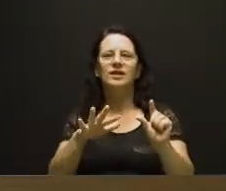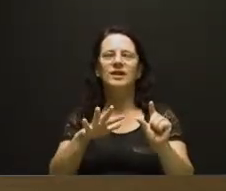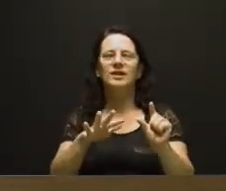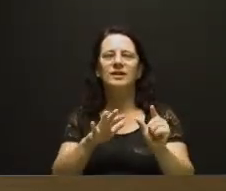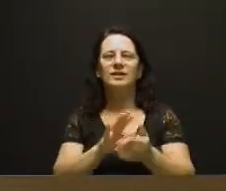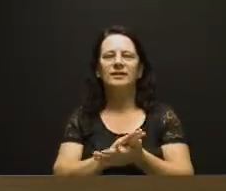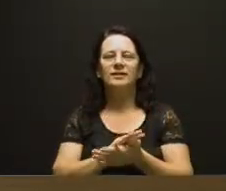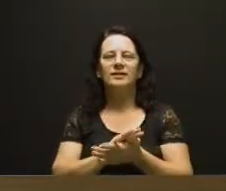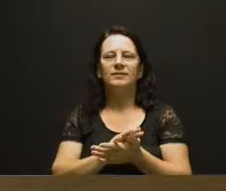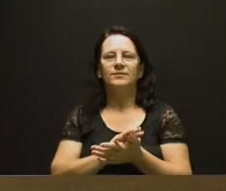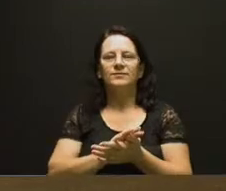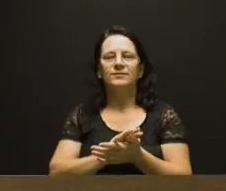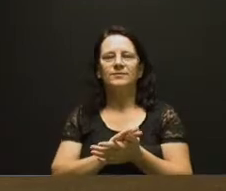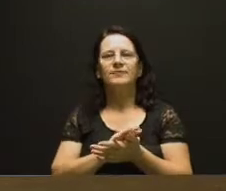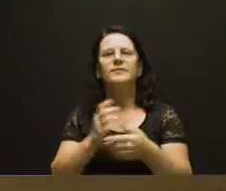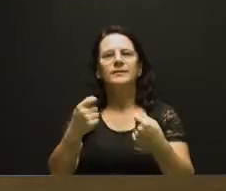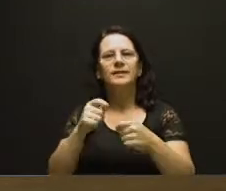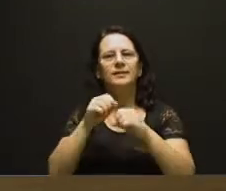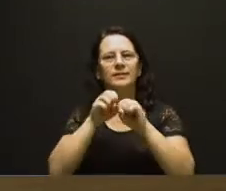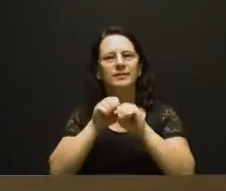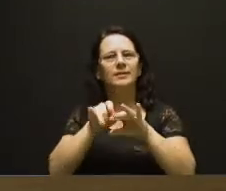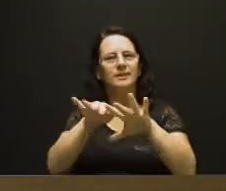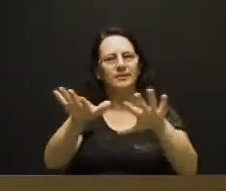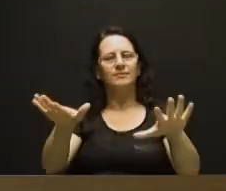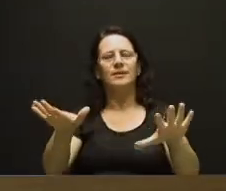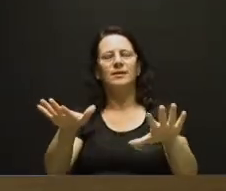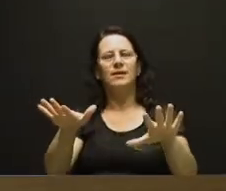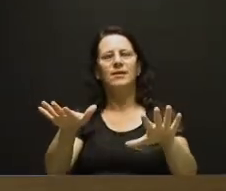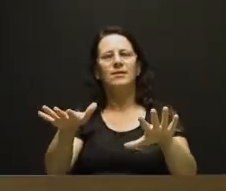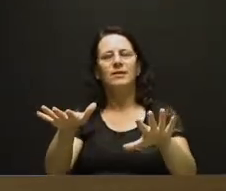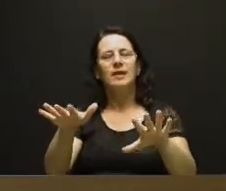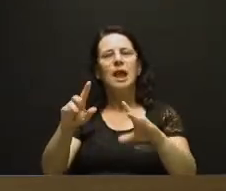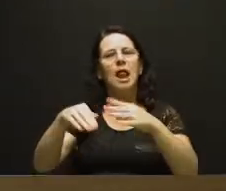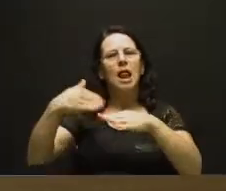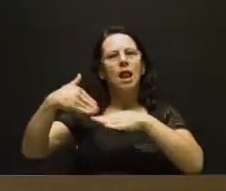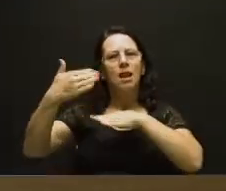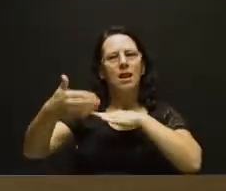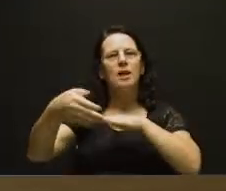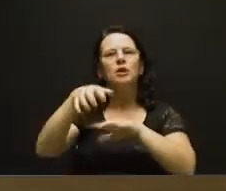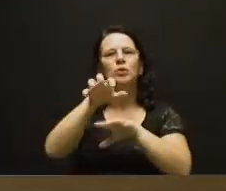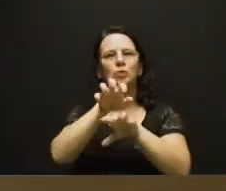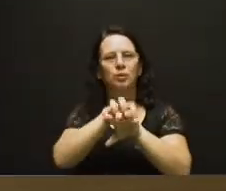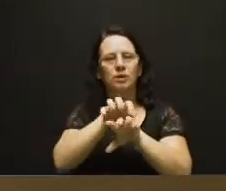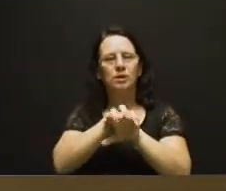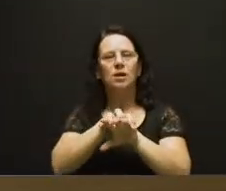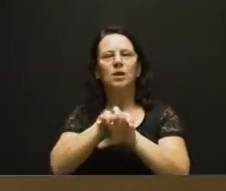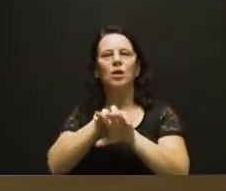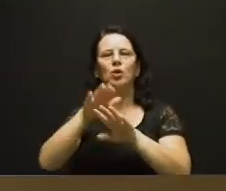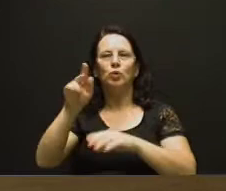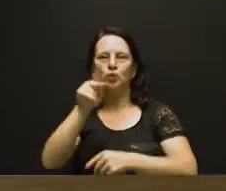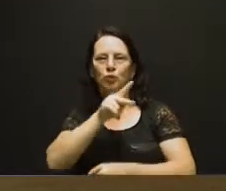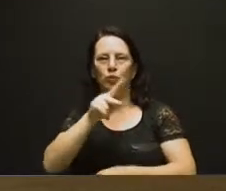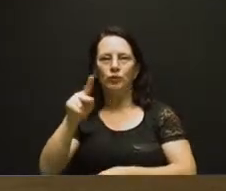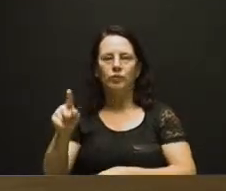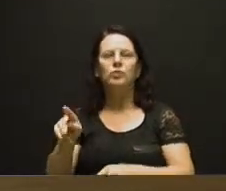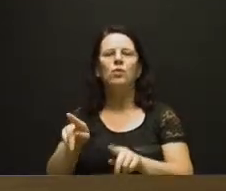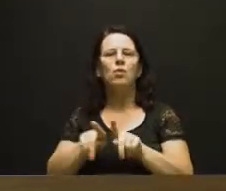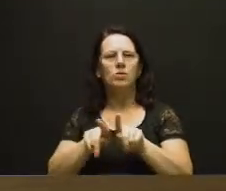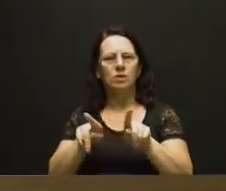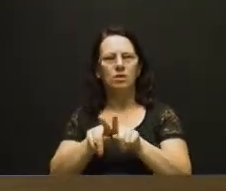essa discussão ela não é feita eu acho que além da inclusão dos professores precisa ter essa